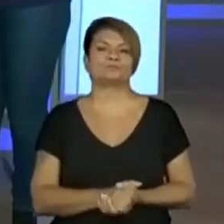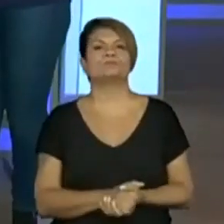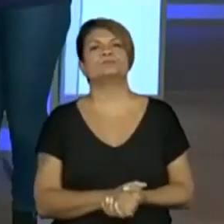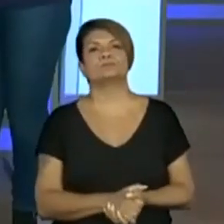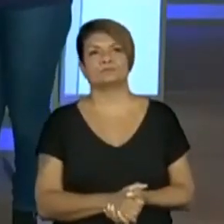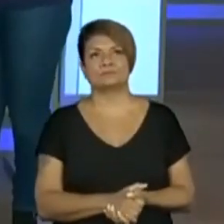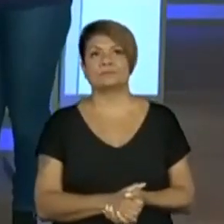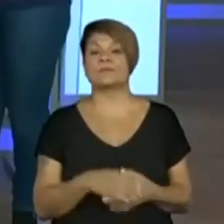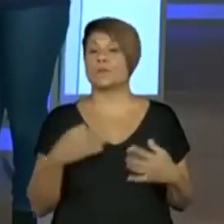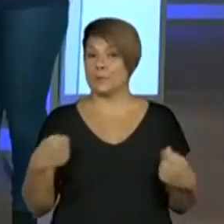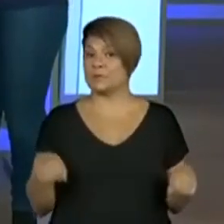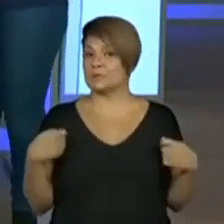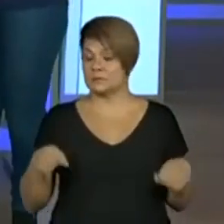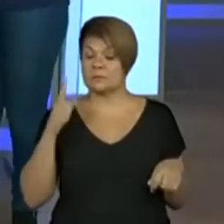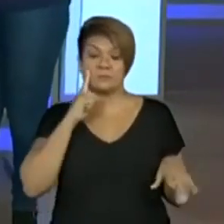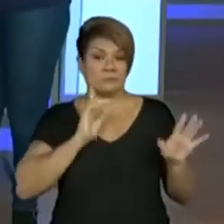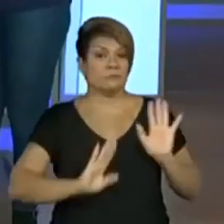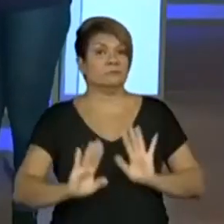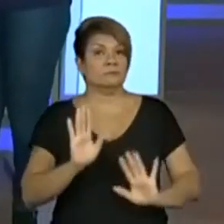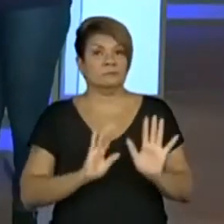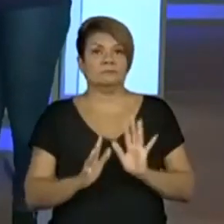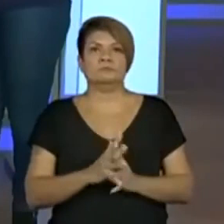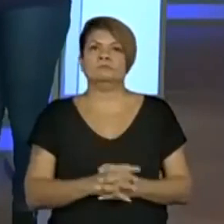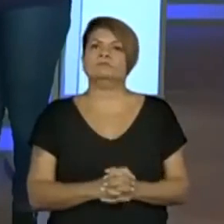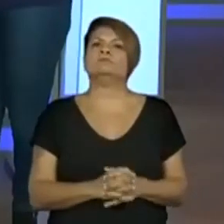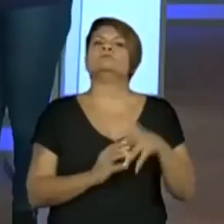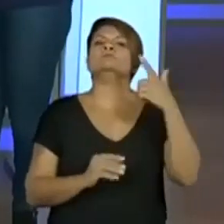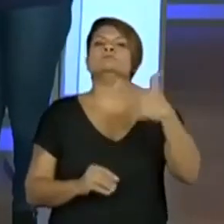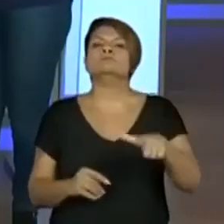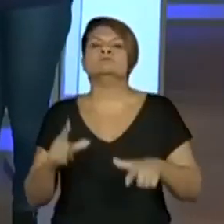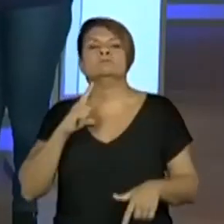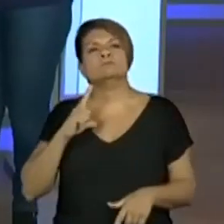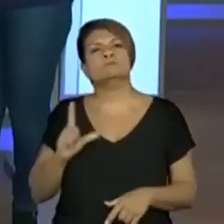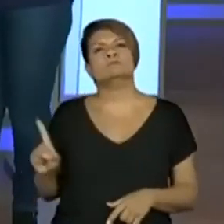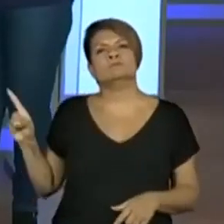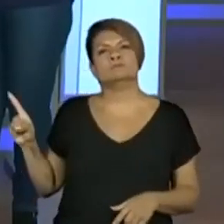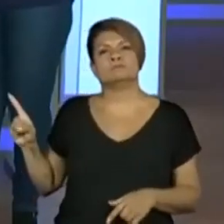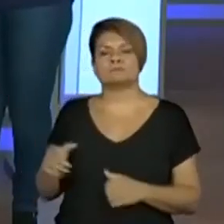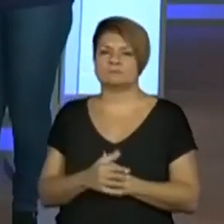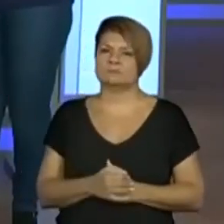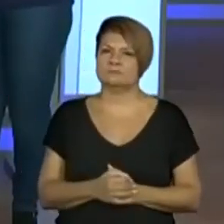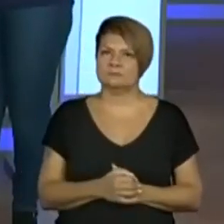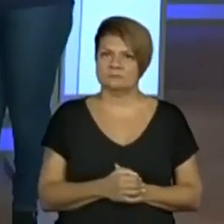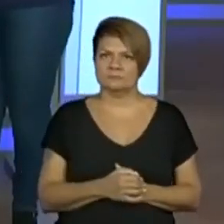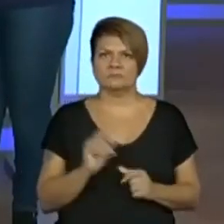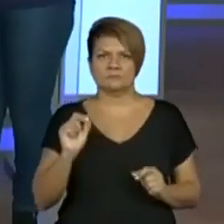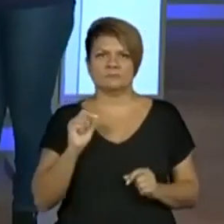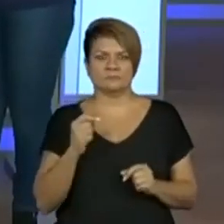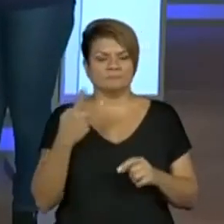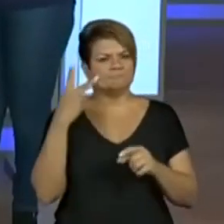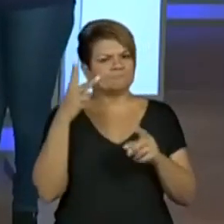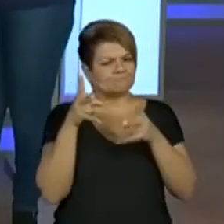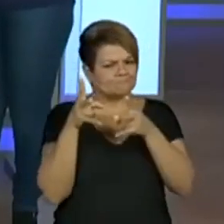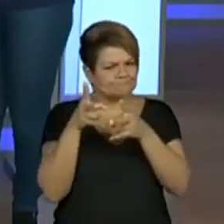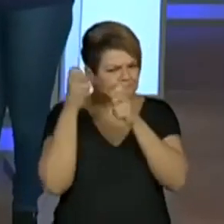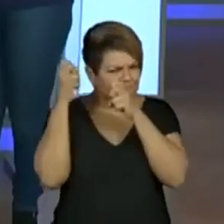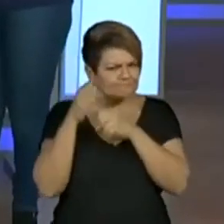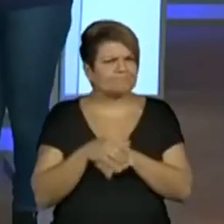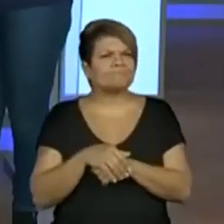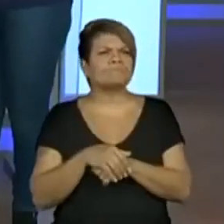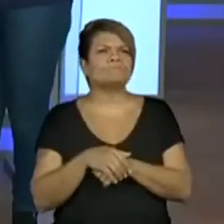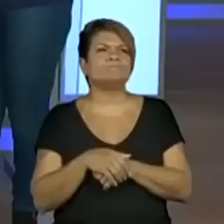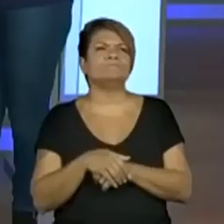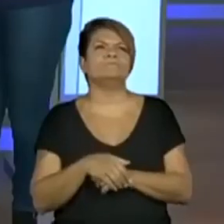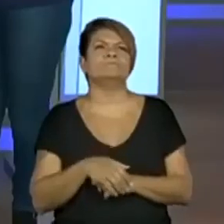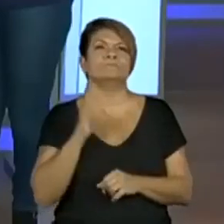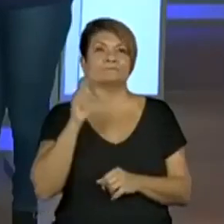a mente então a gente precisa ir tomar um cuidado que mais que a gente tem aqui vi que mais chama atenção se tá com